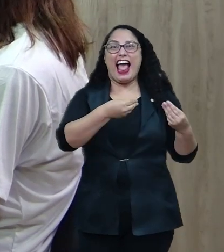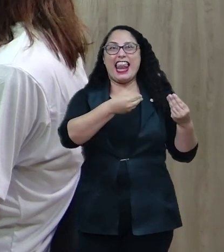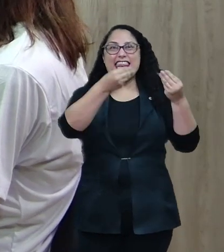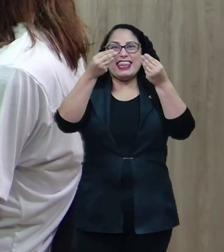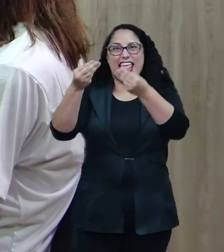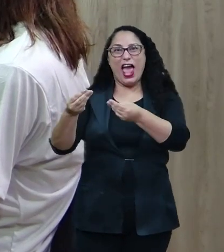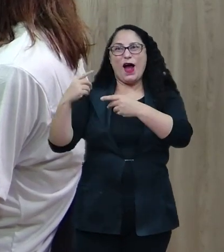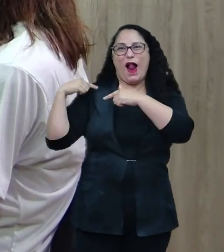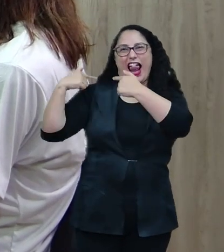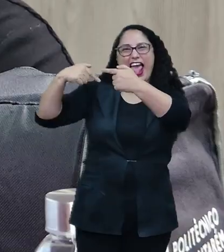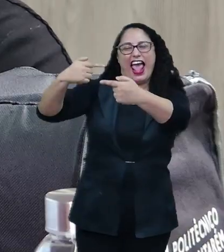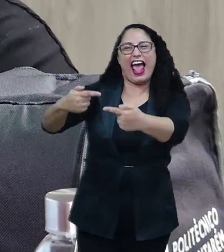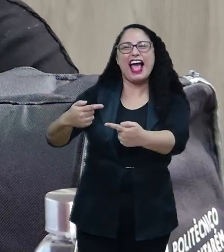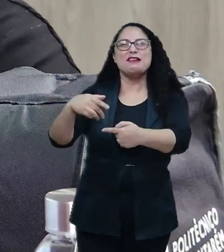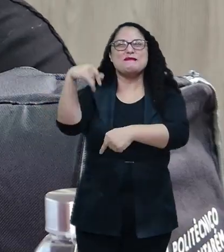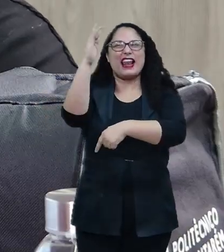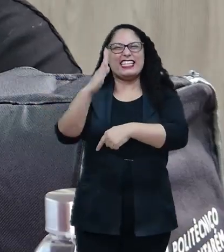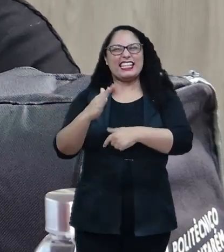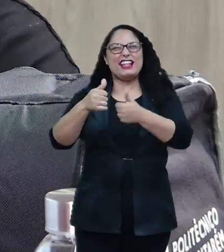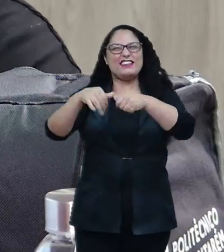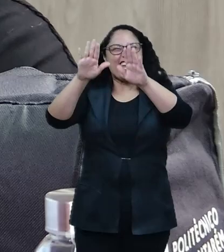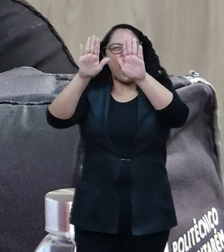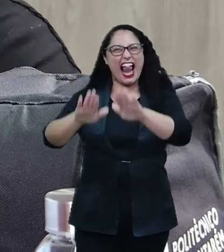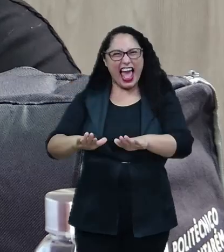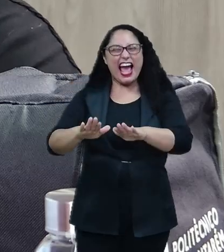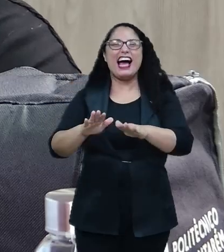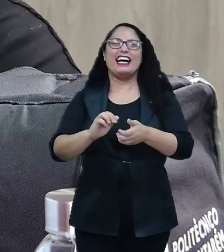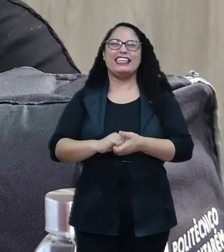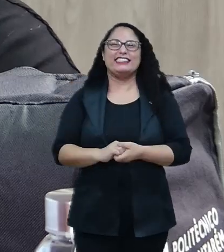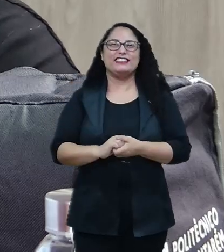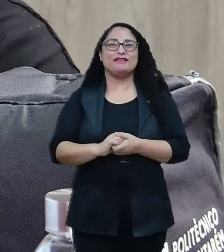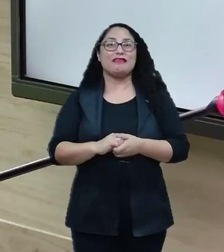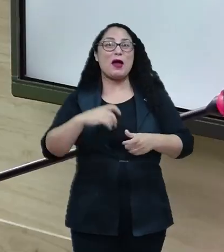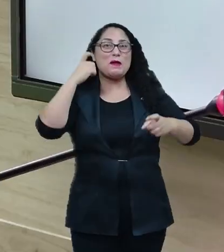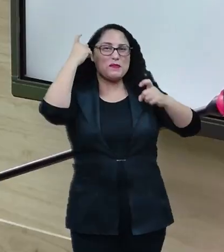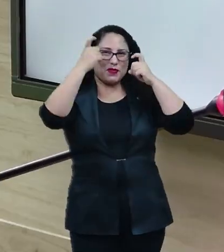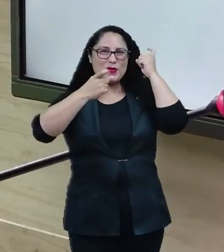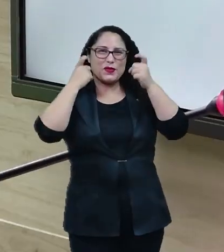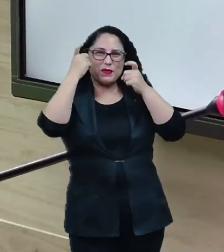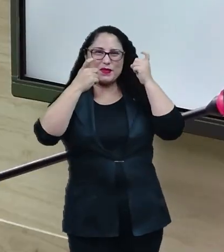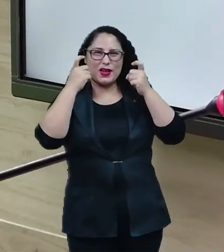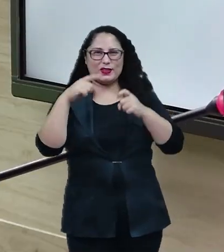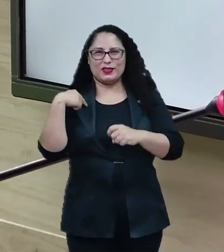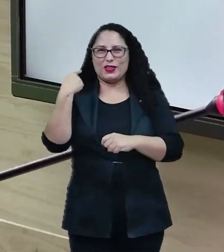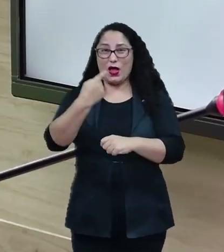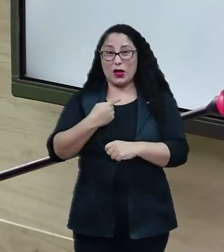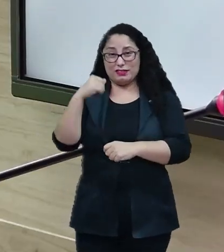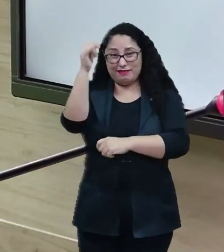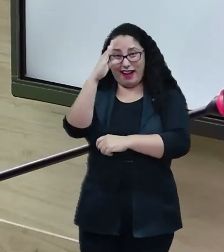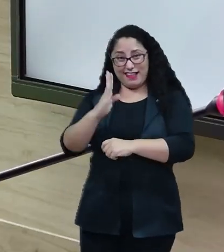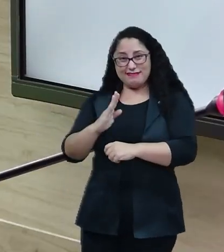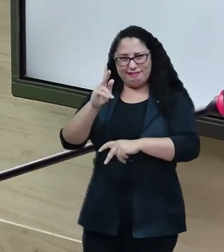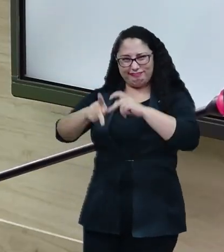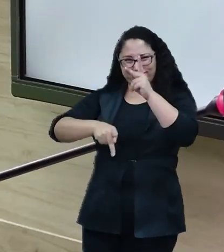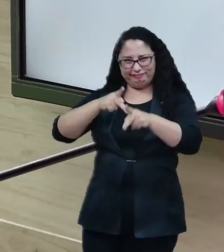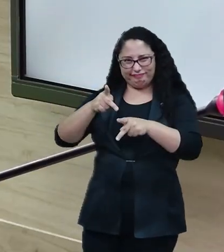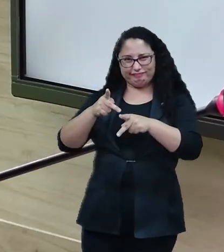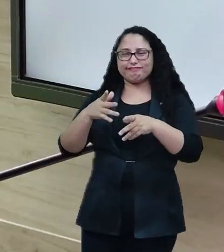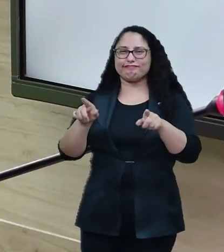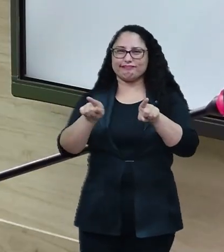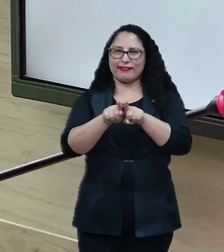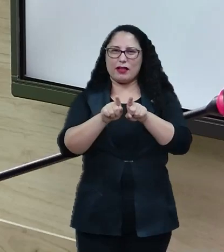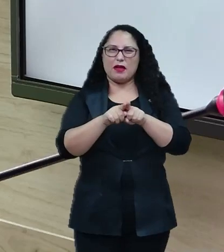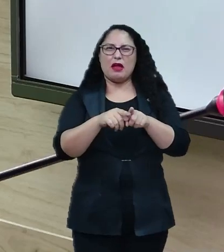né, Anderson, que Sim, fica sim. lá. E digamos assim, é uma preocupação, né, nossa do brasileiro com